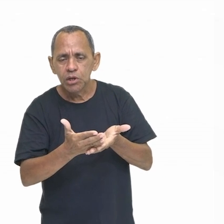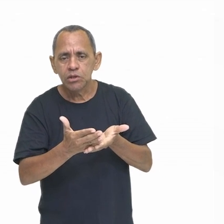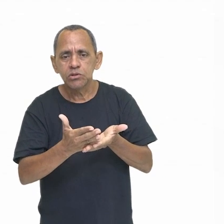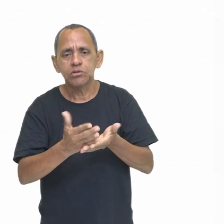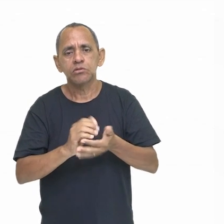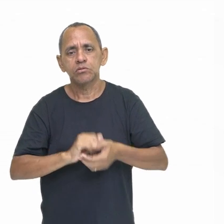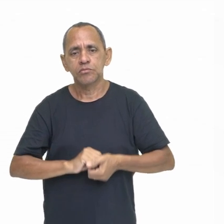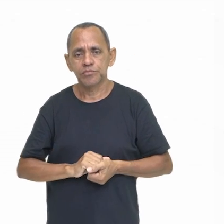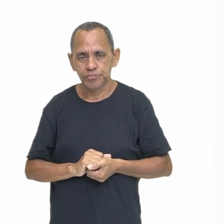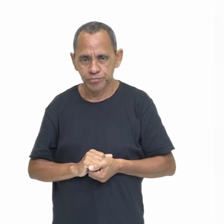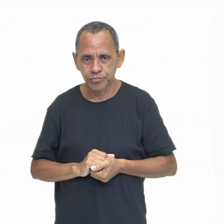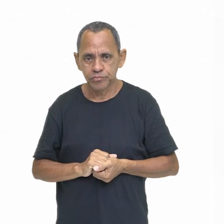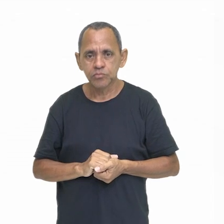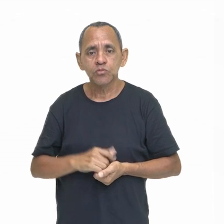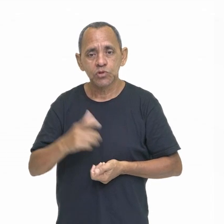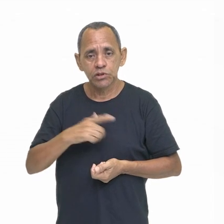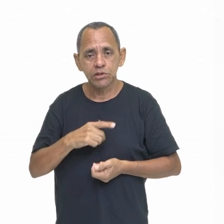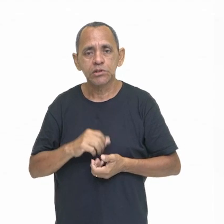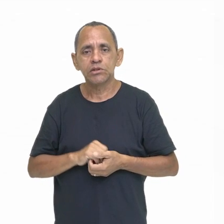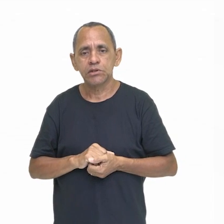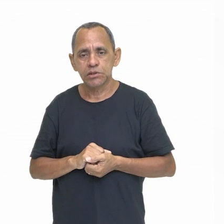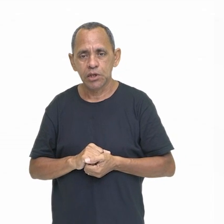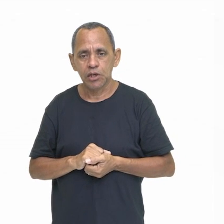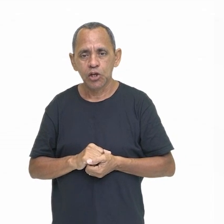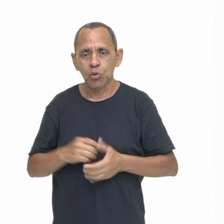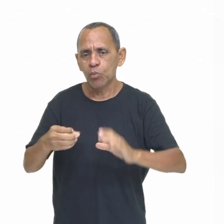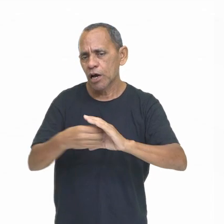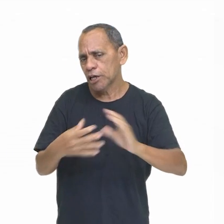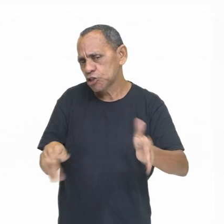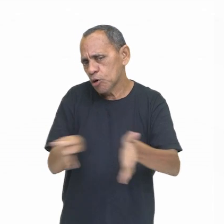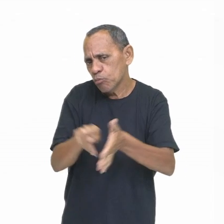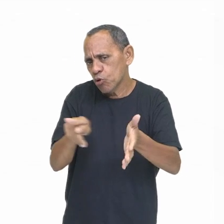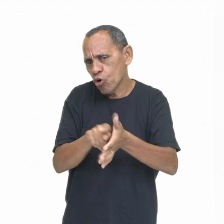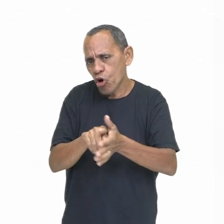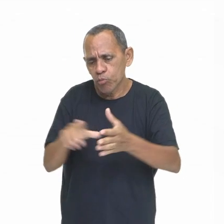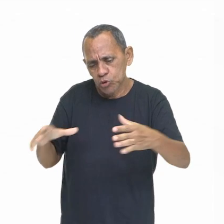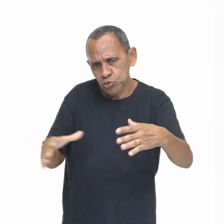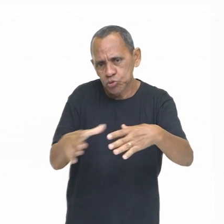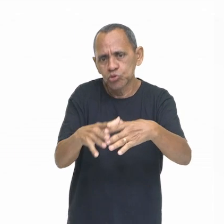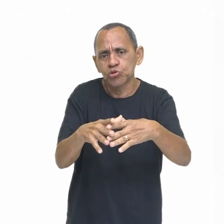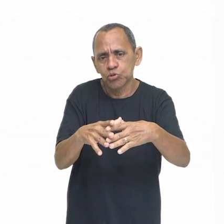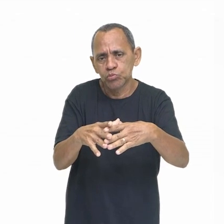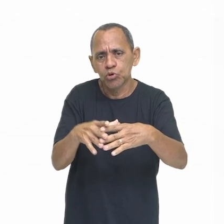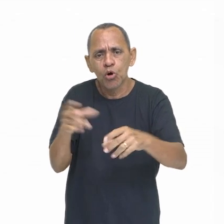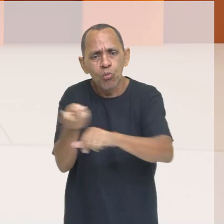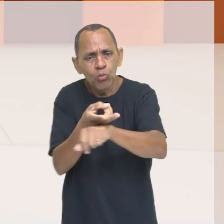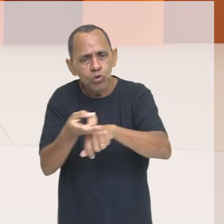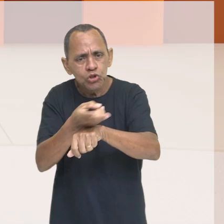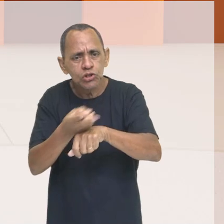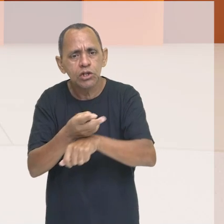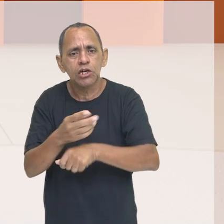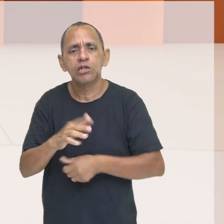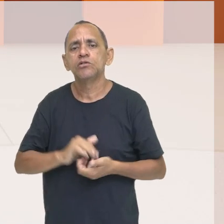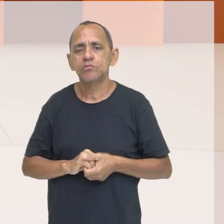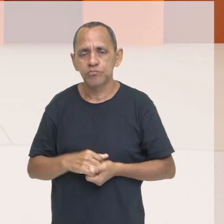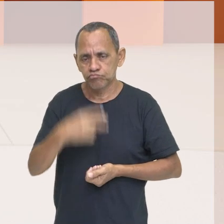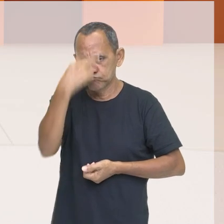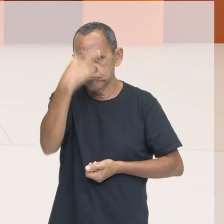vai assumindo um caráter coletivo na busca por reconhecimento. E aí nós vamos